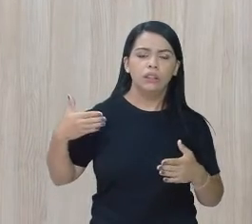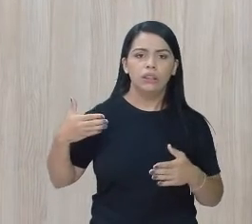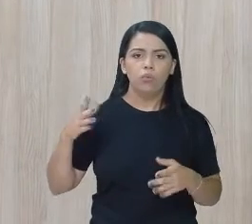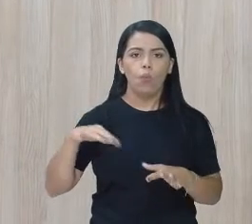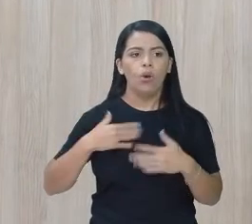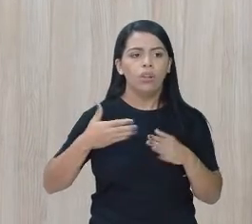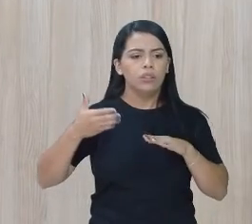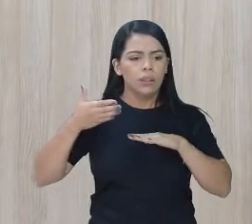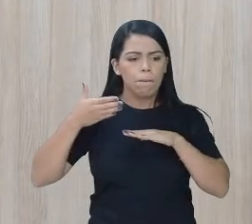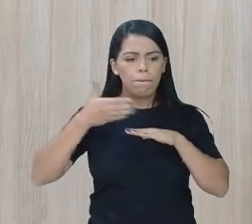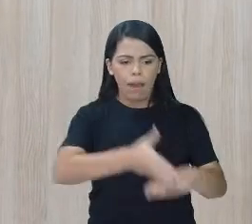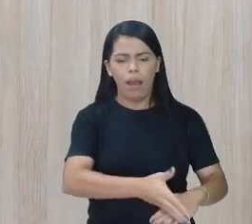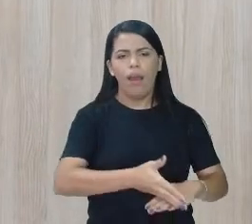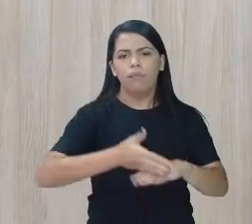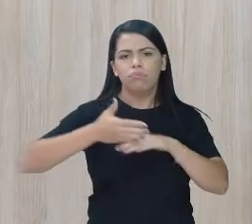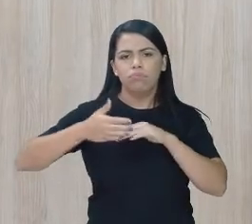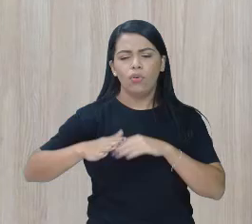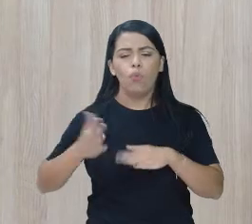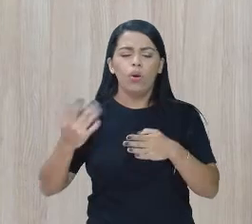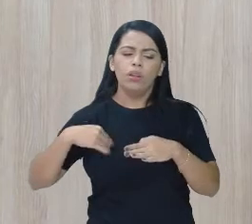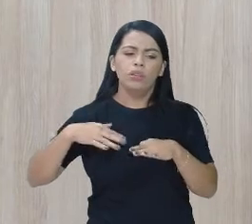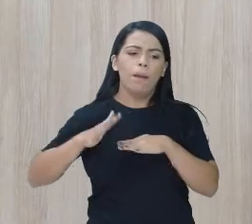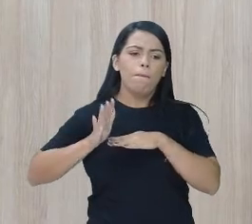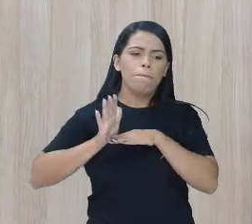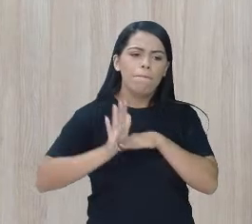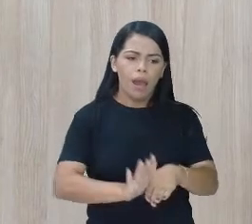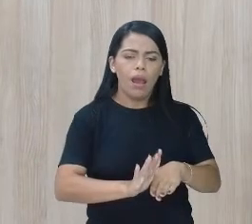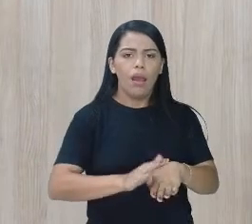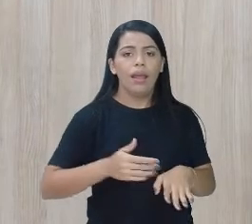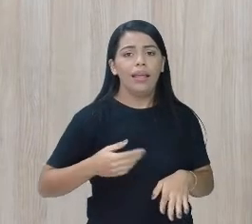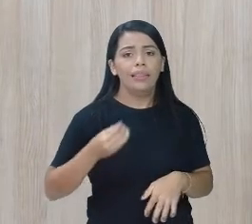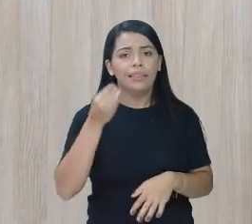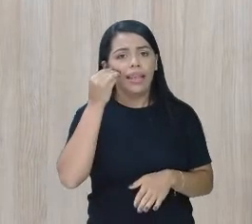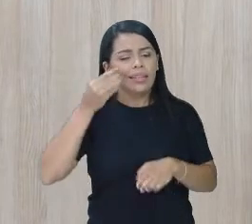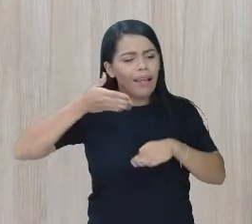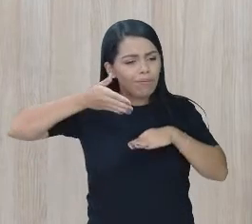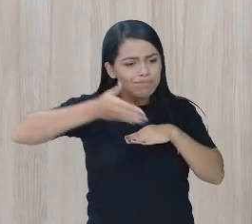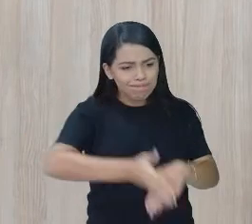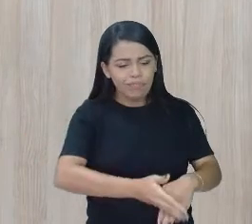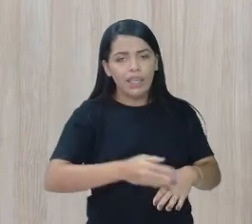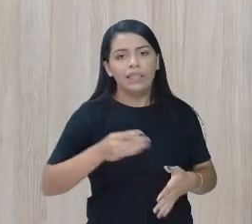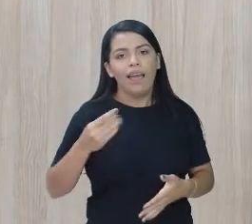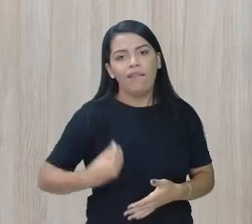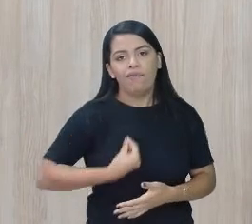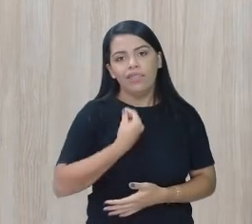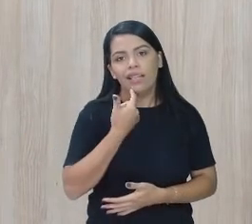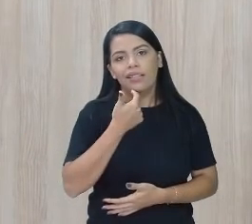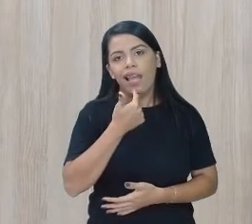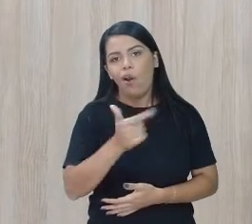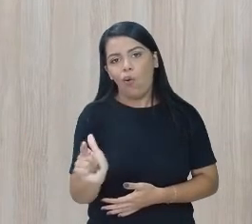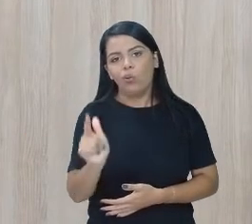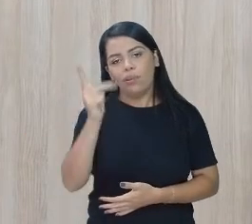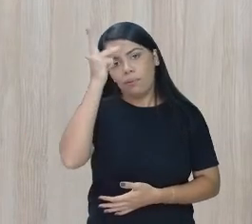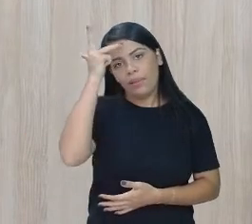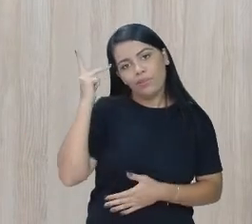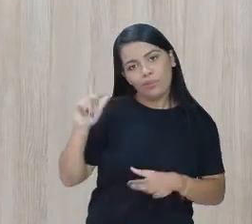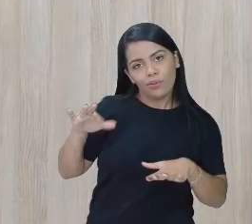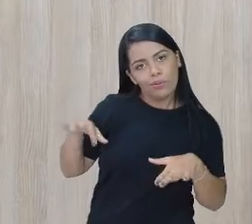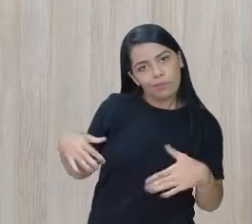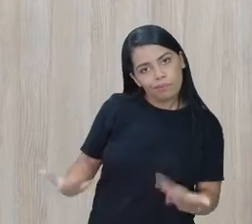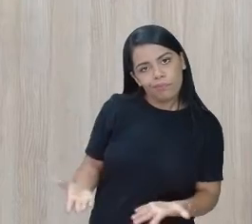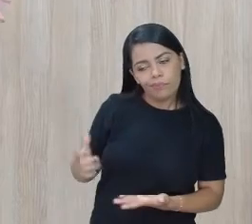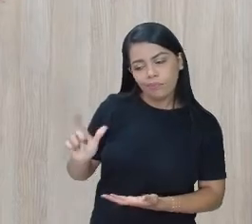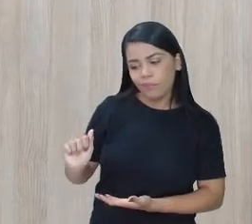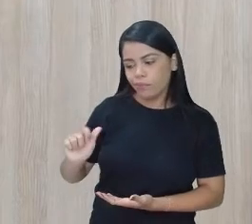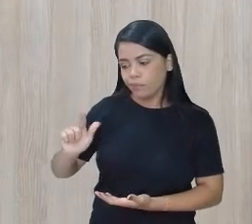gente tenta ajudar, mas não necessariamente está perguntando como ajudar. A gente só está interferindo. Isso é uma alegoria.